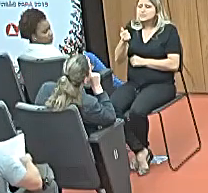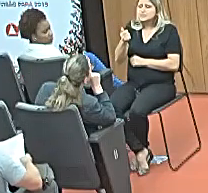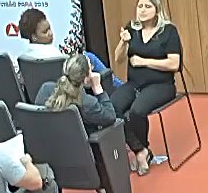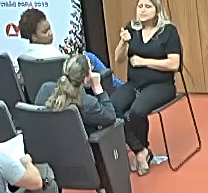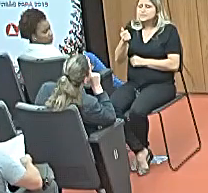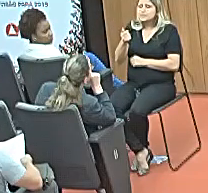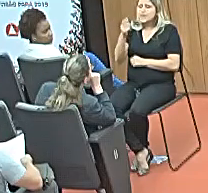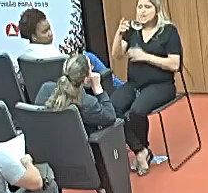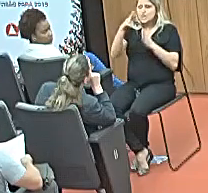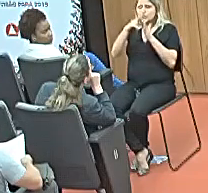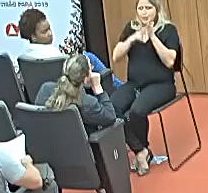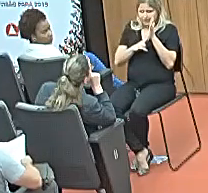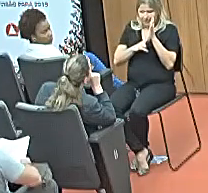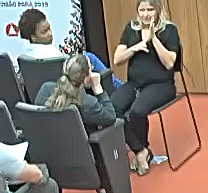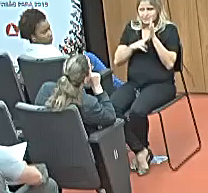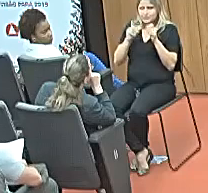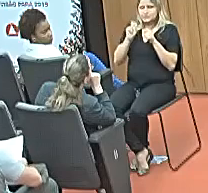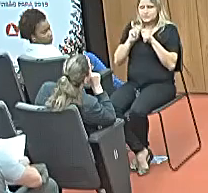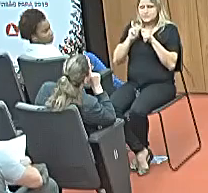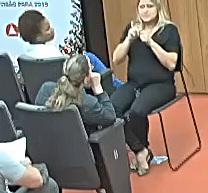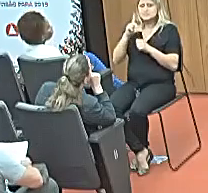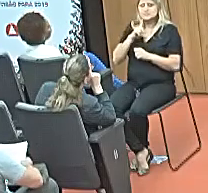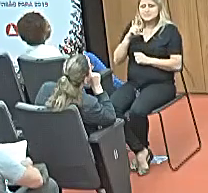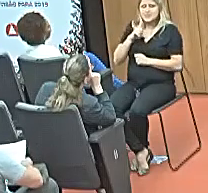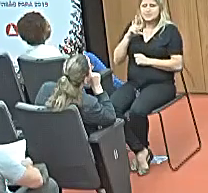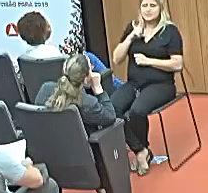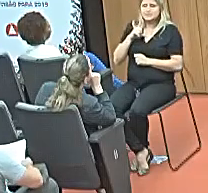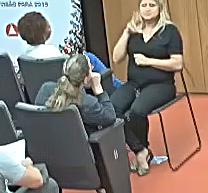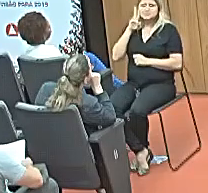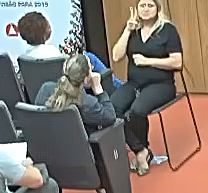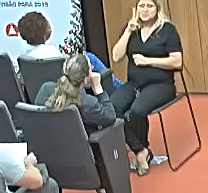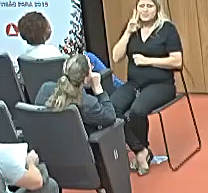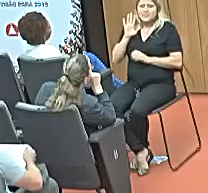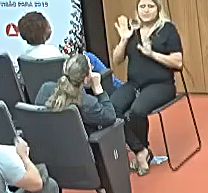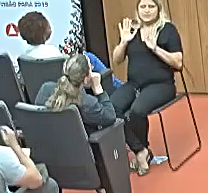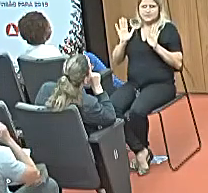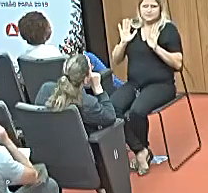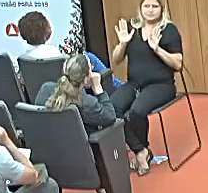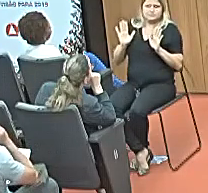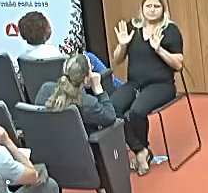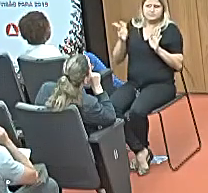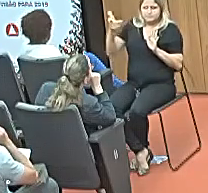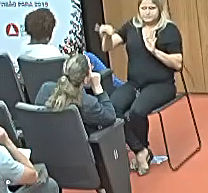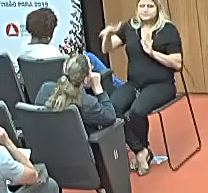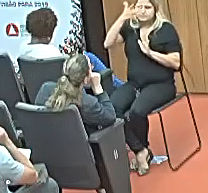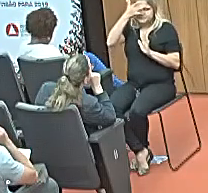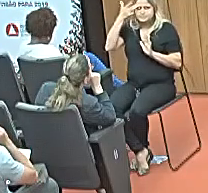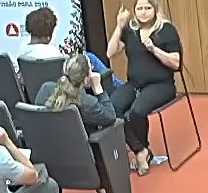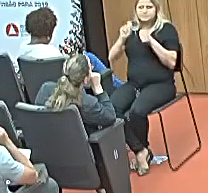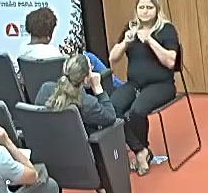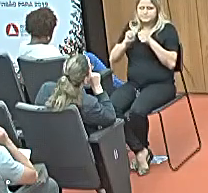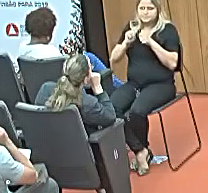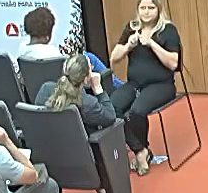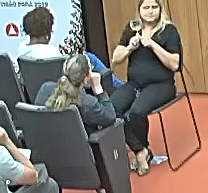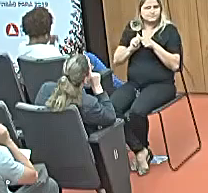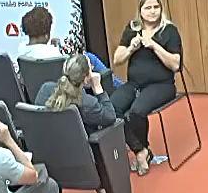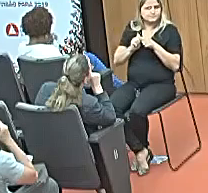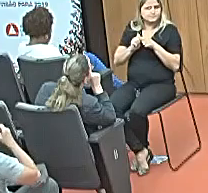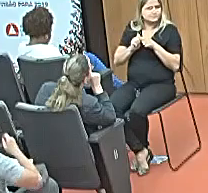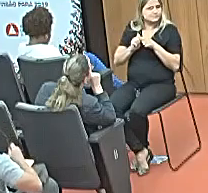no relatório e que nós fizemos tem eu não recordo que foi outra pessoa ter é que fez e se essa